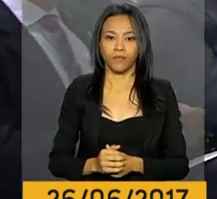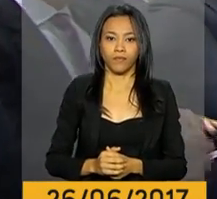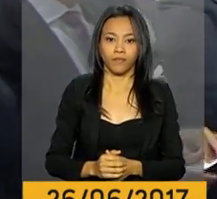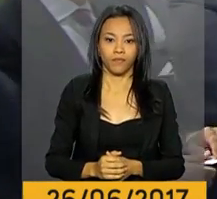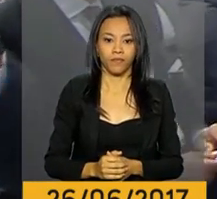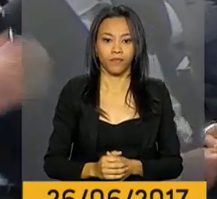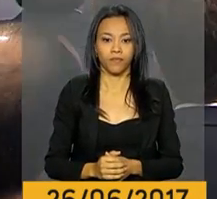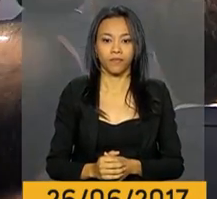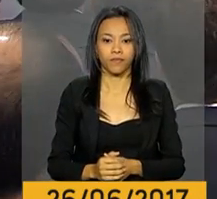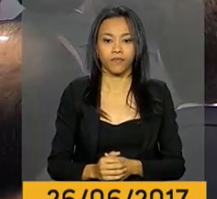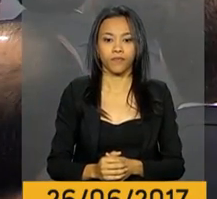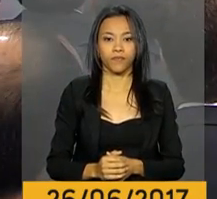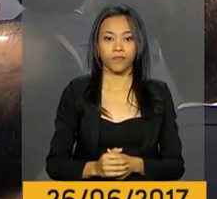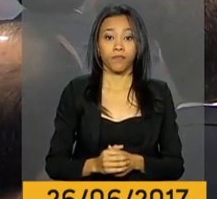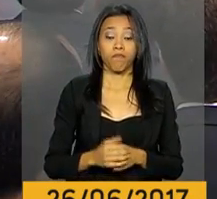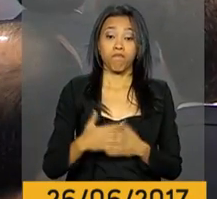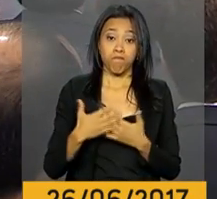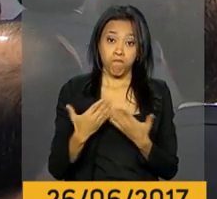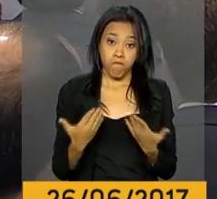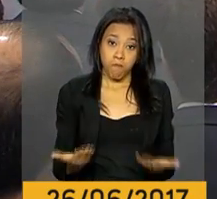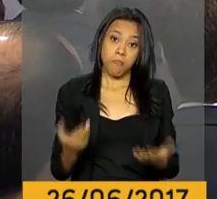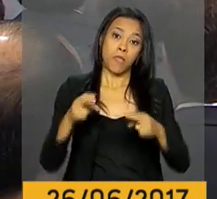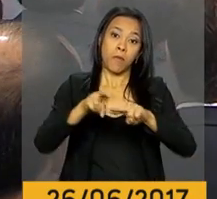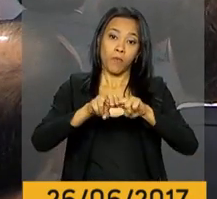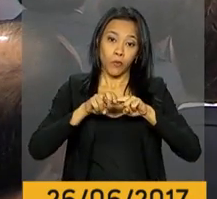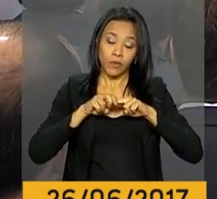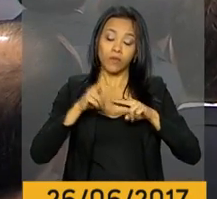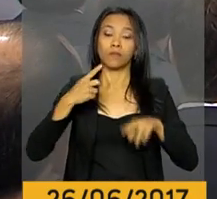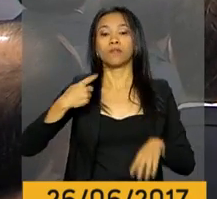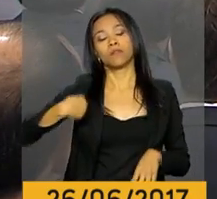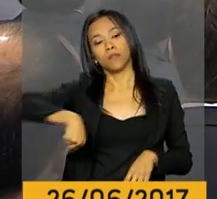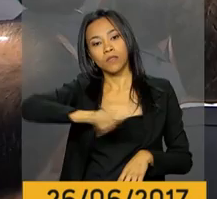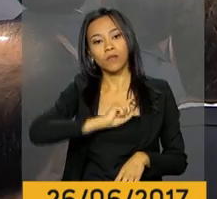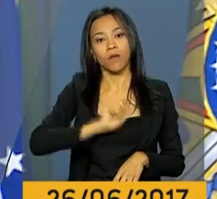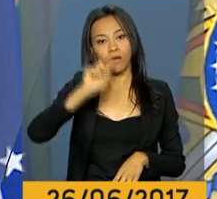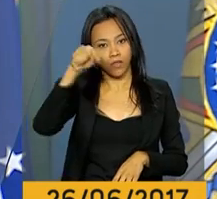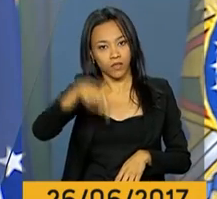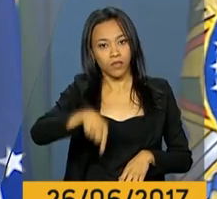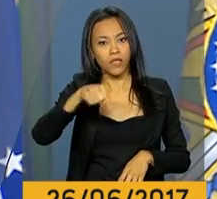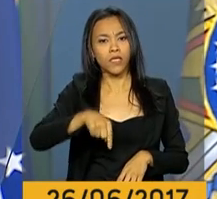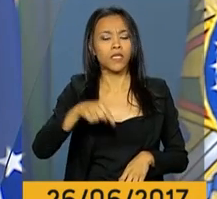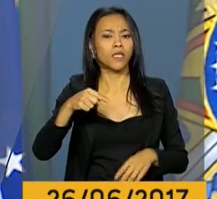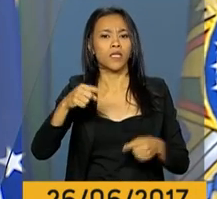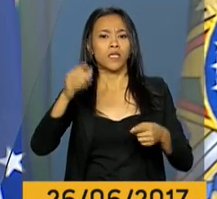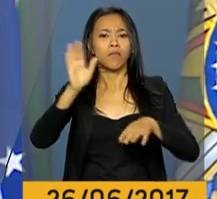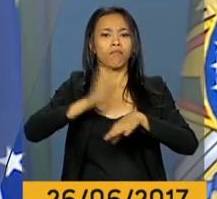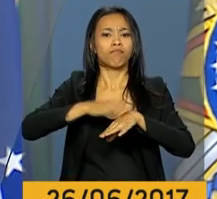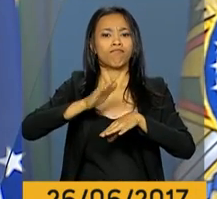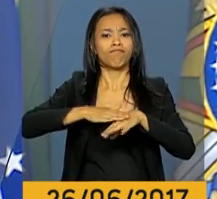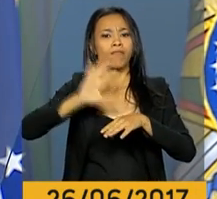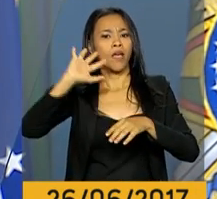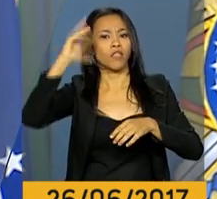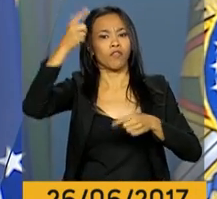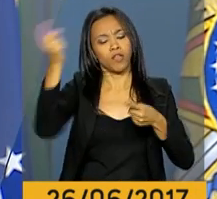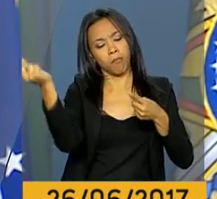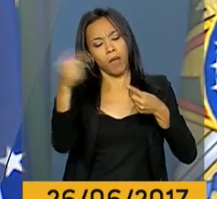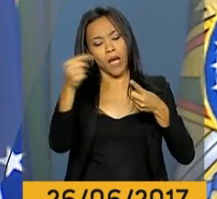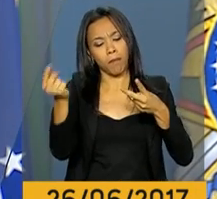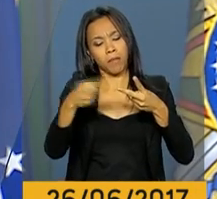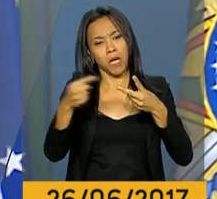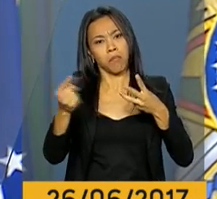é e por ti por isso que nós estamos tomando meus senhores e minhas senhoras medidas da maior ah